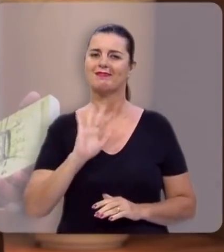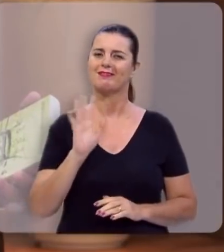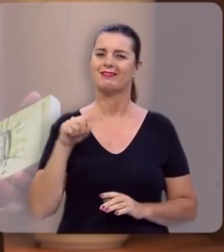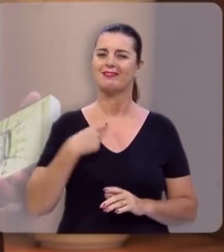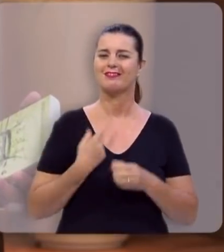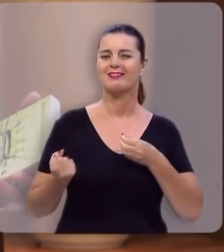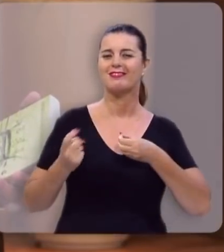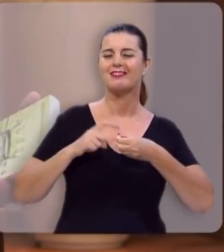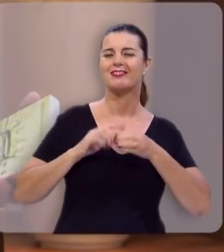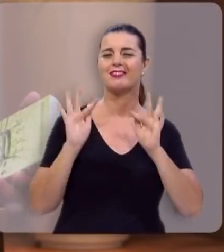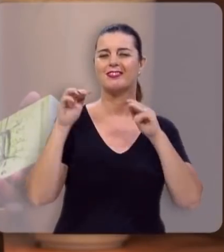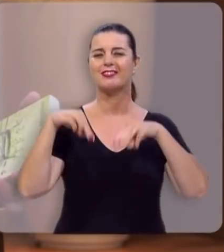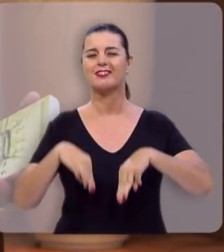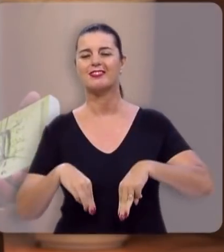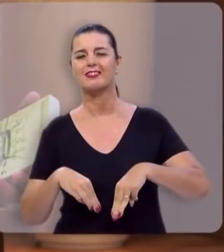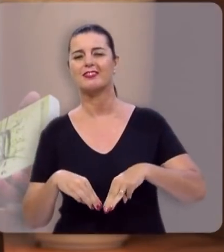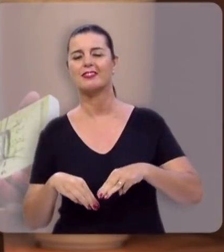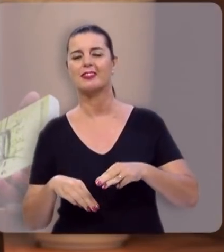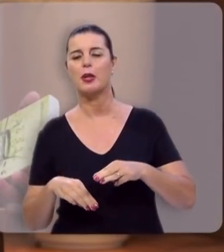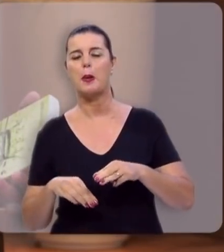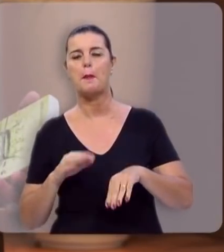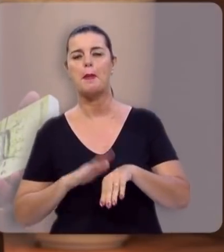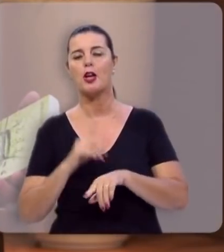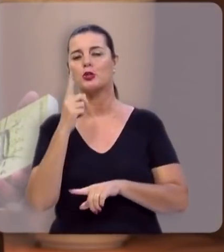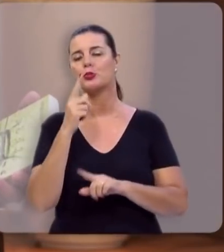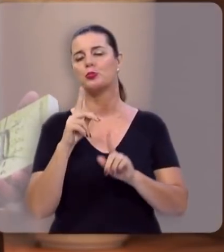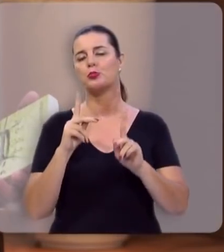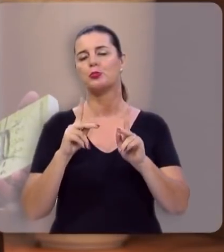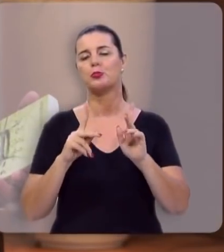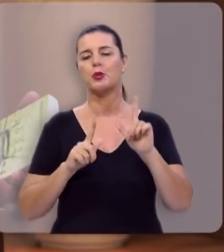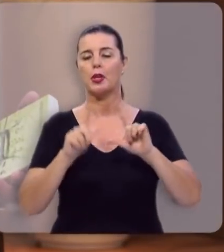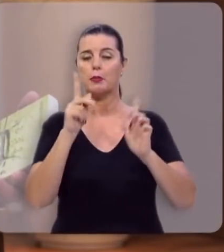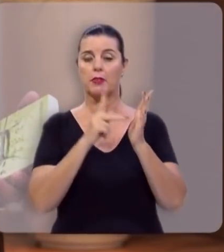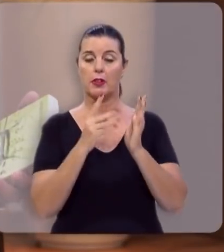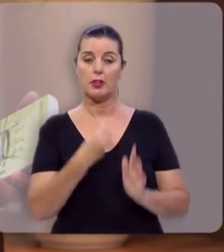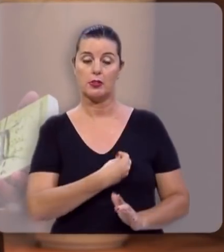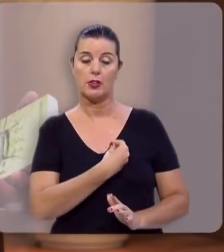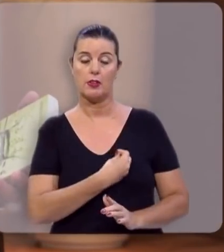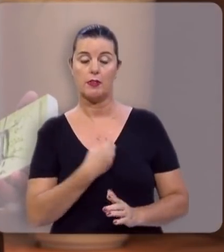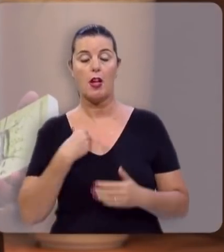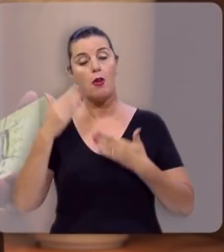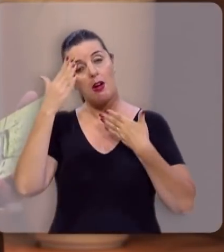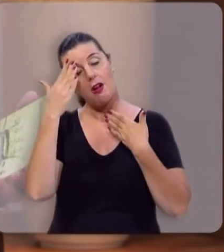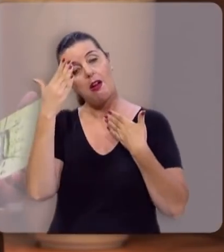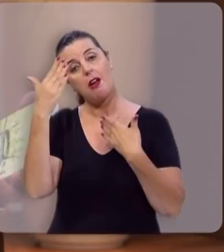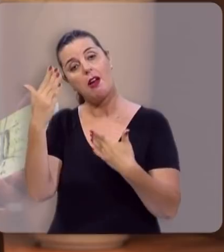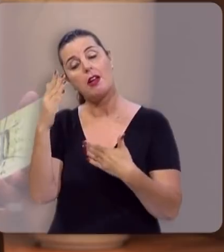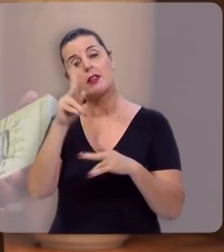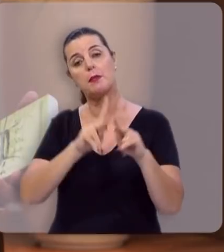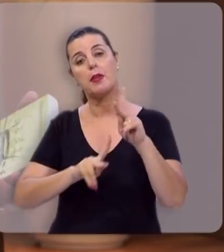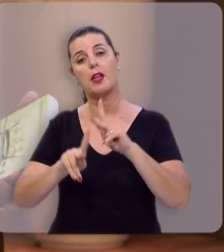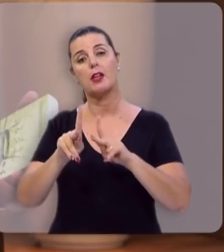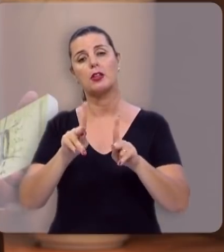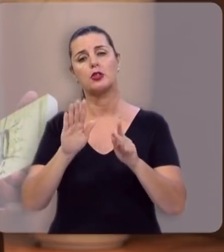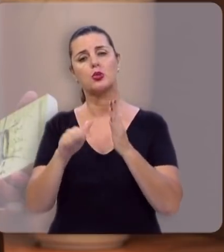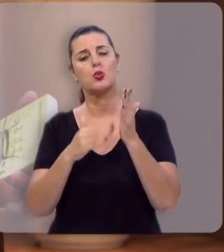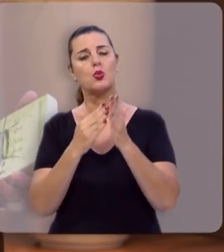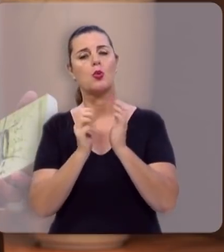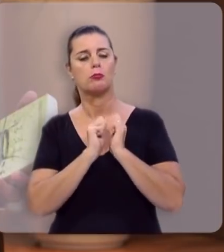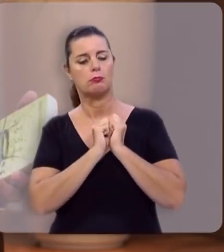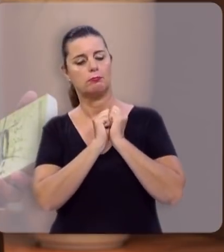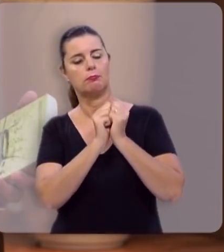Olá, chegamos ao final de mais um programa Verdade e Vida e eu gostaria de agradecer a todos os